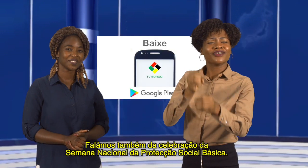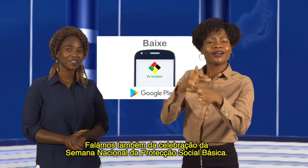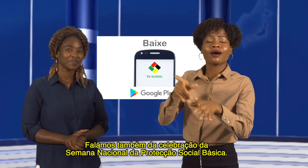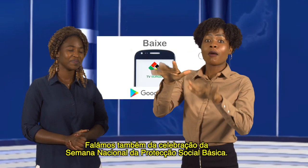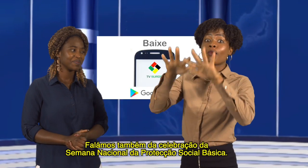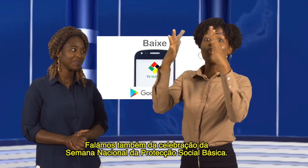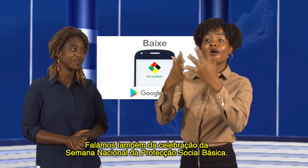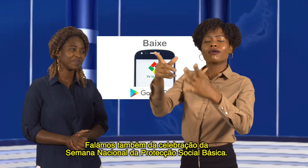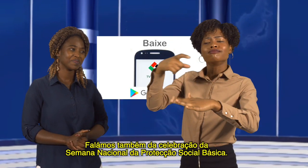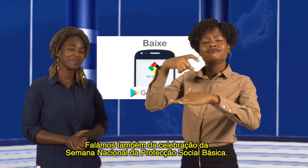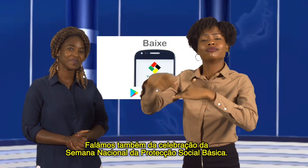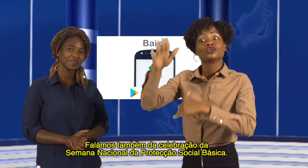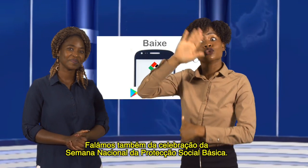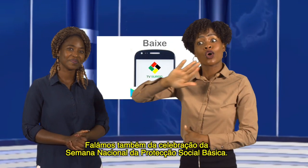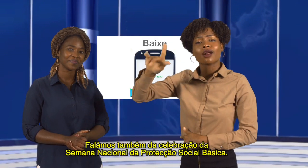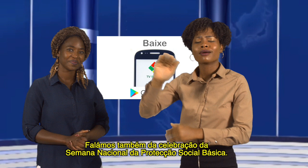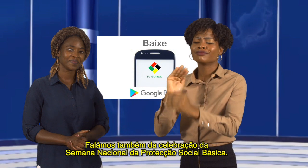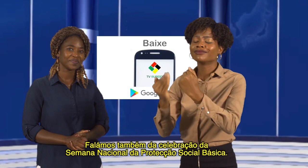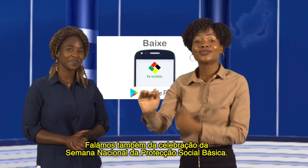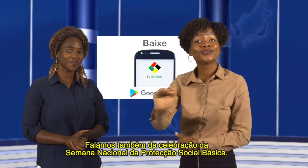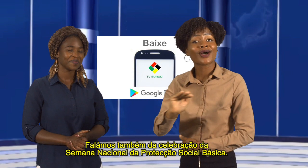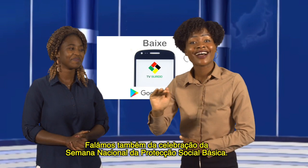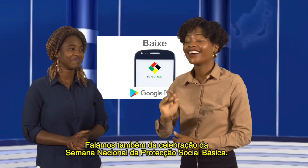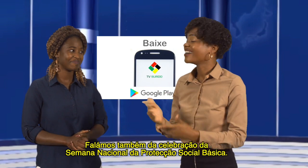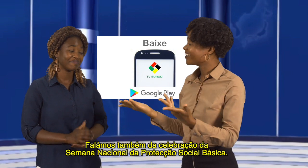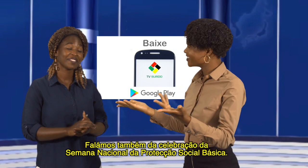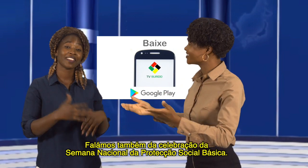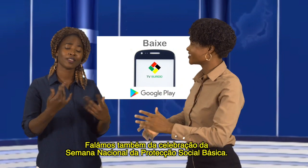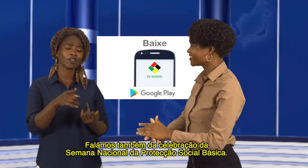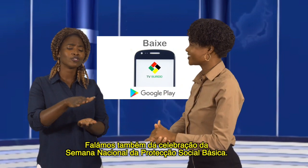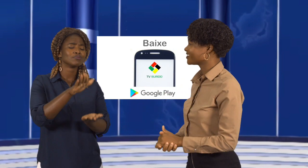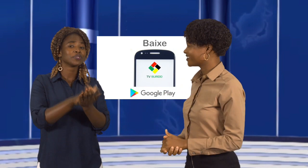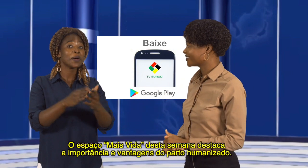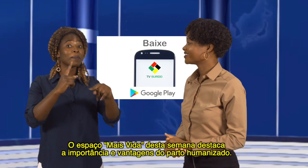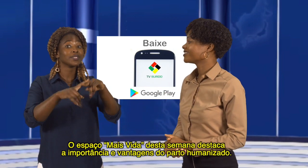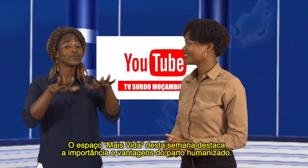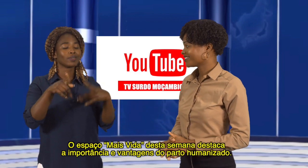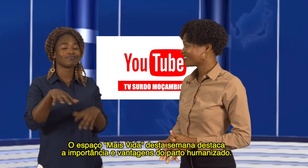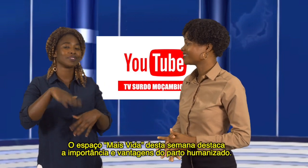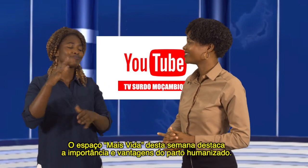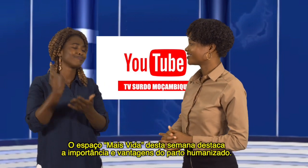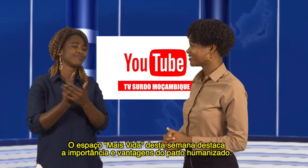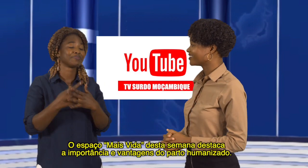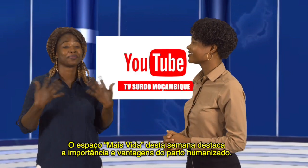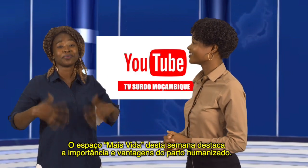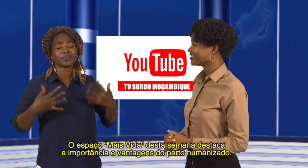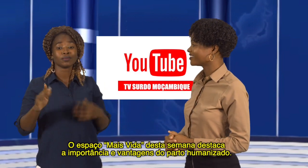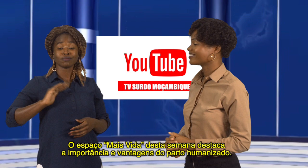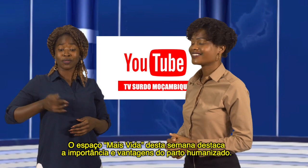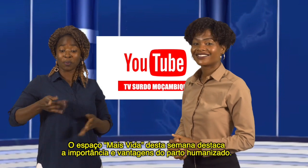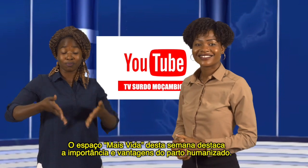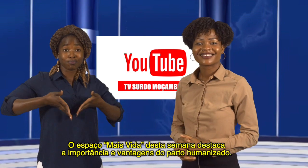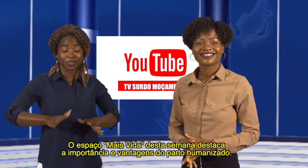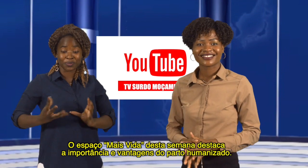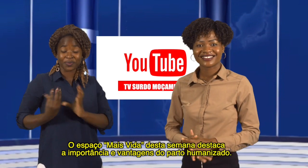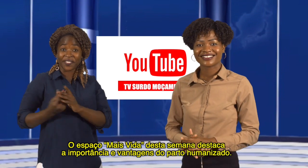também da celebração da Semana Nacional da Proteção Social Básica. O espaço Mais Vida desta semana